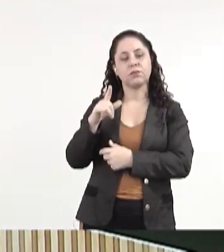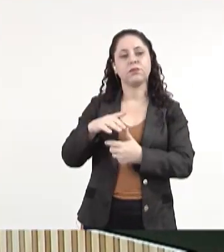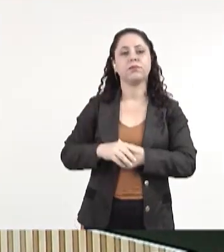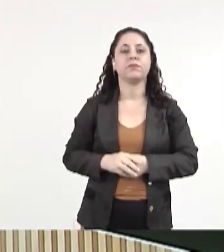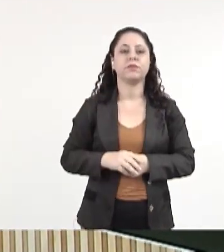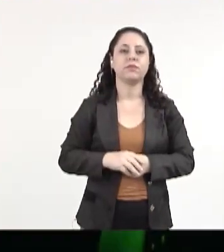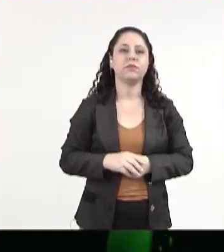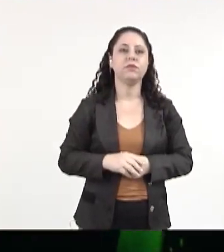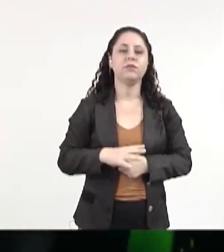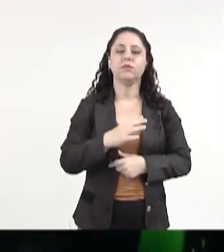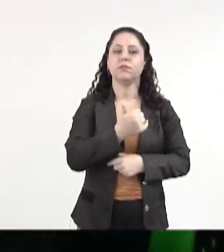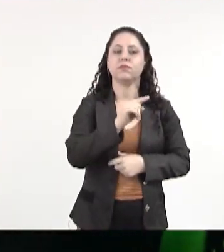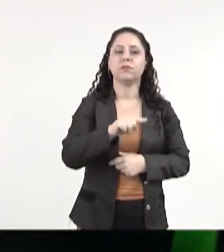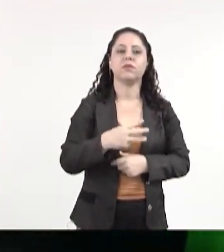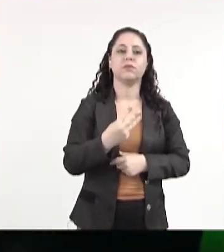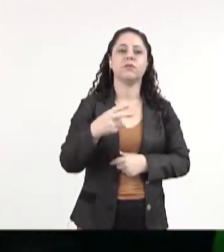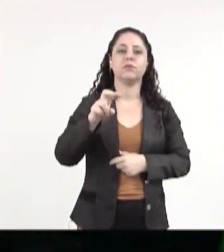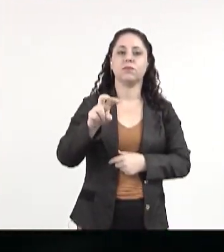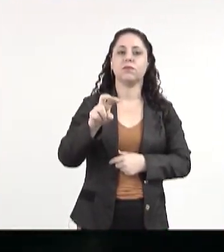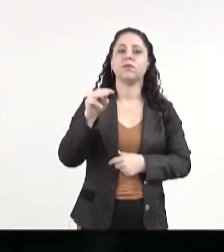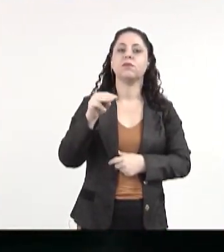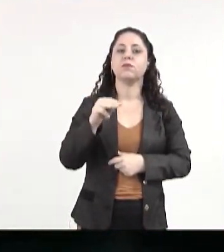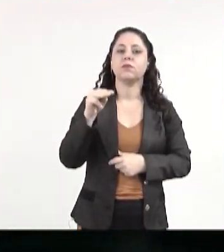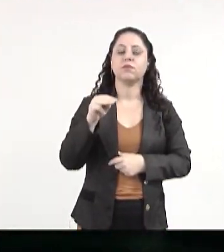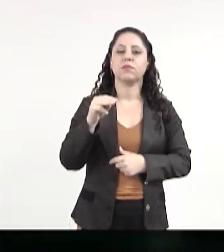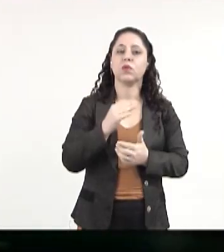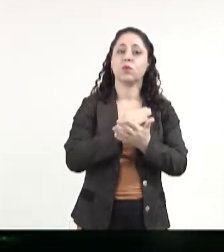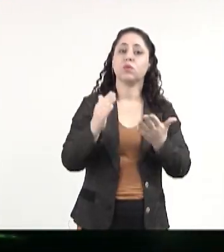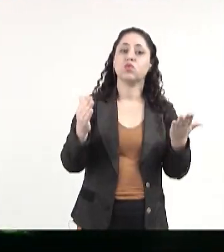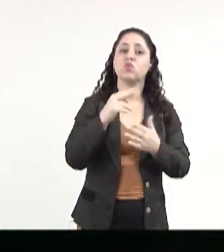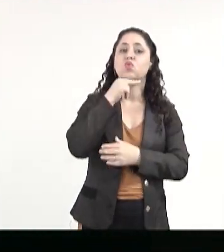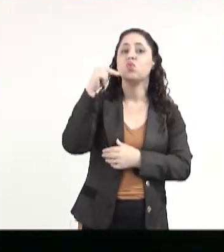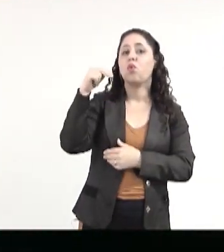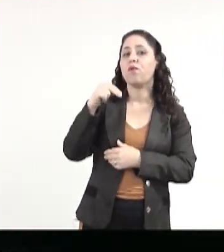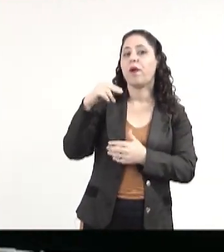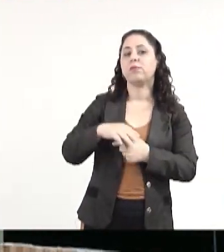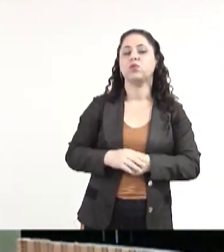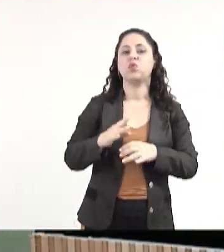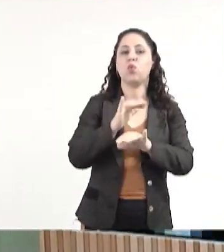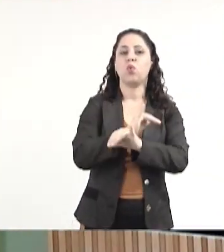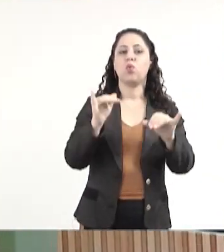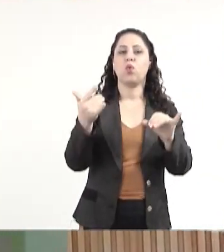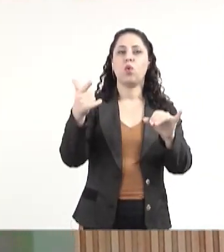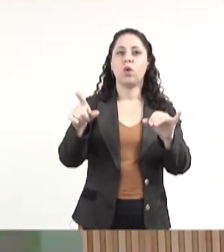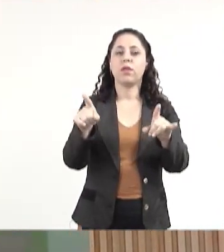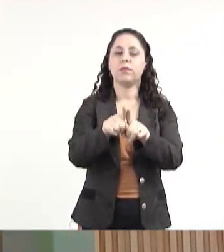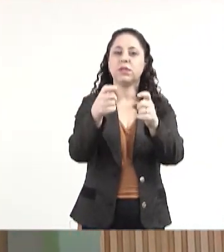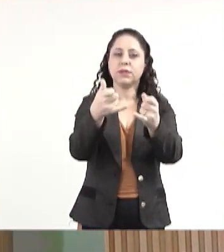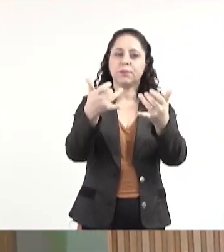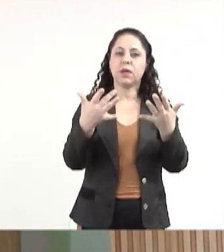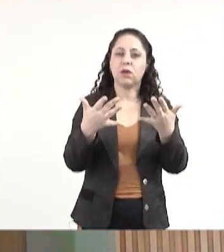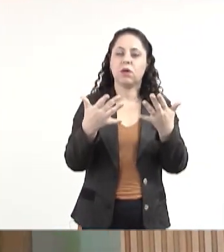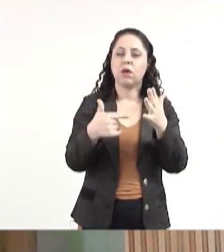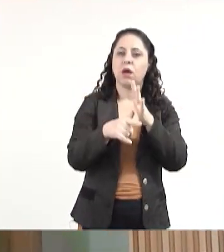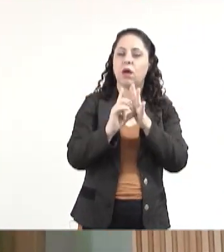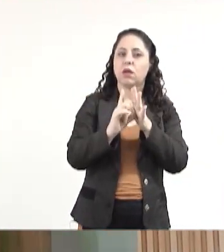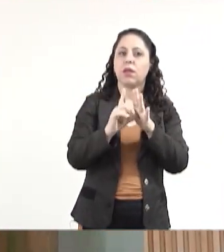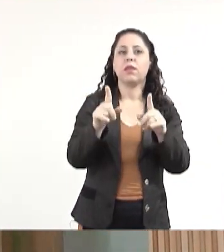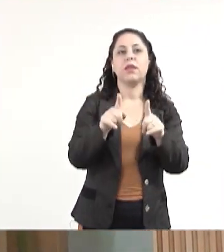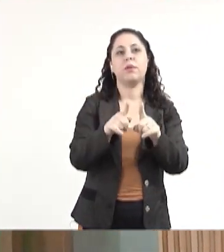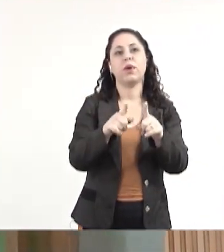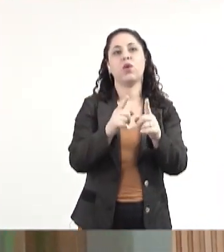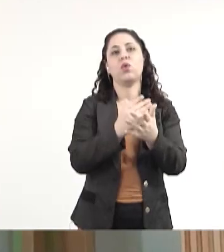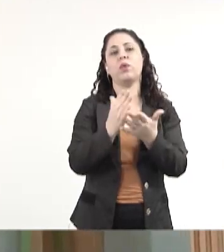Sul. 11 horas e 35 minutos, começou novembro, né? Uma outra campanha, nós falamos disso ontem também um pouquinho, uma outra